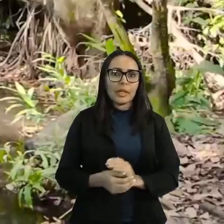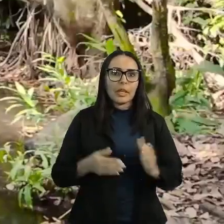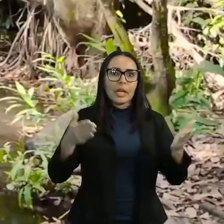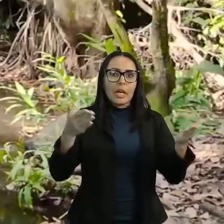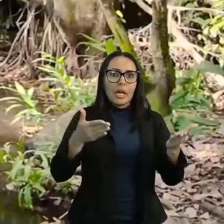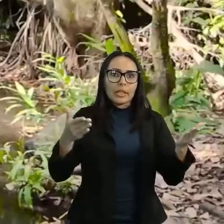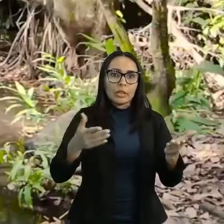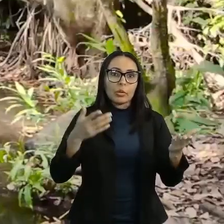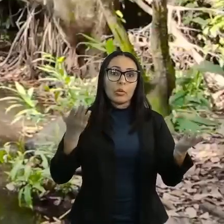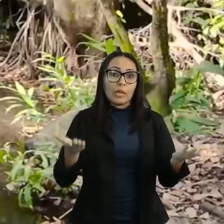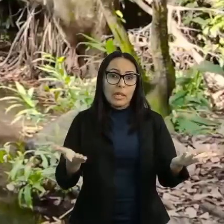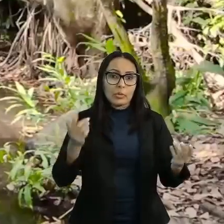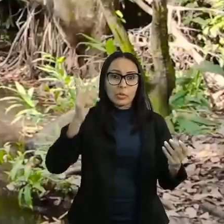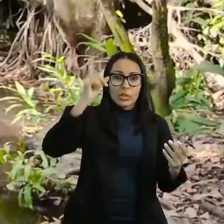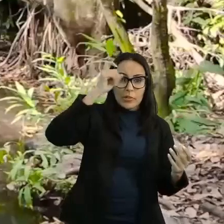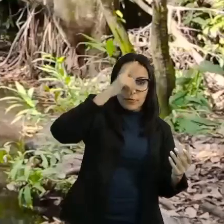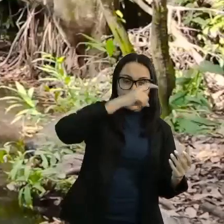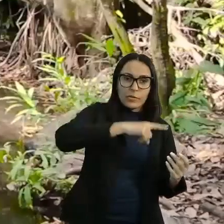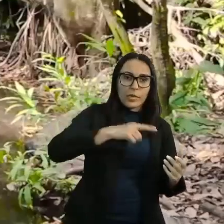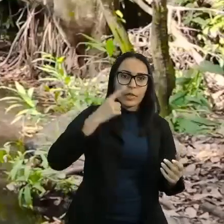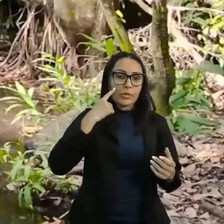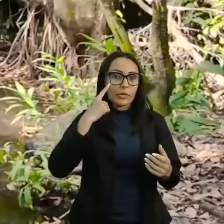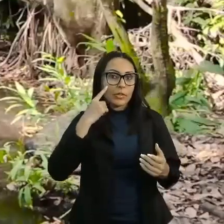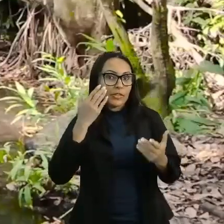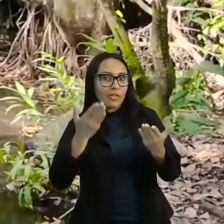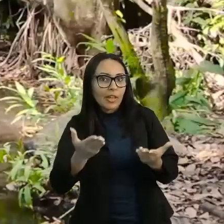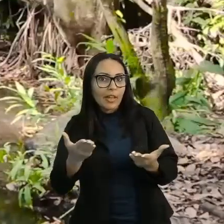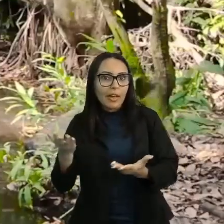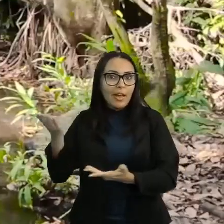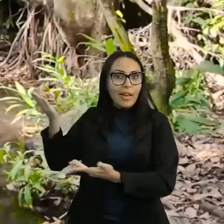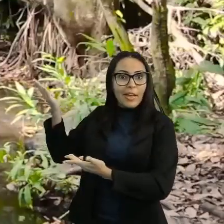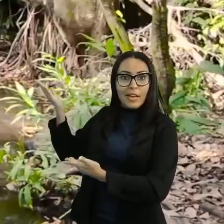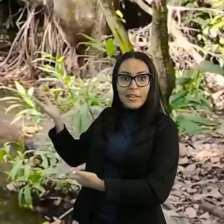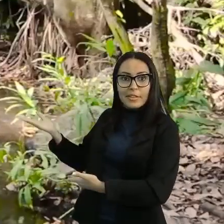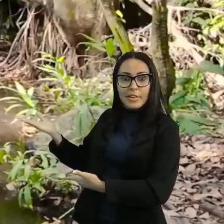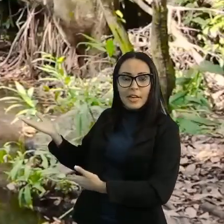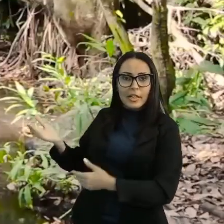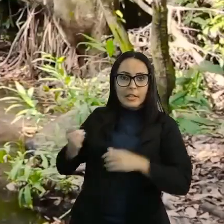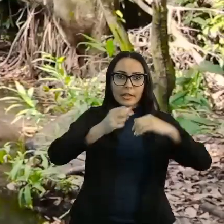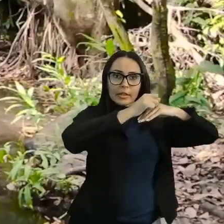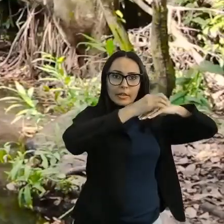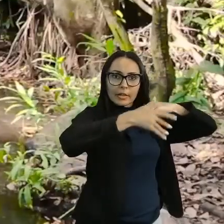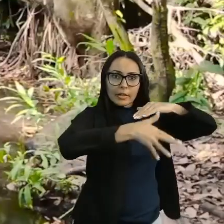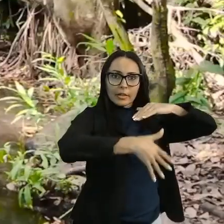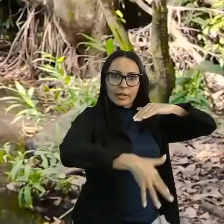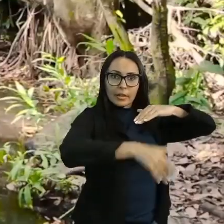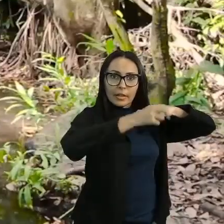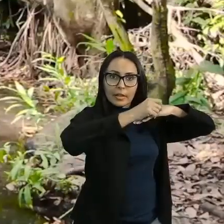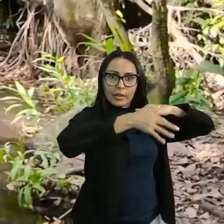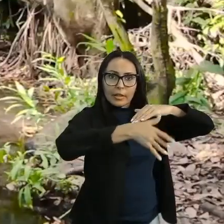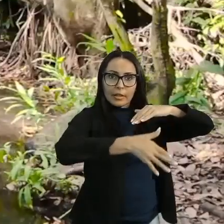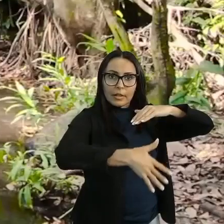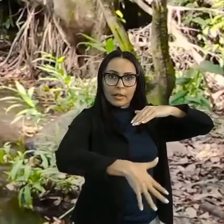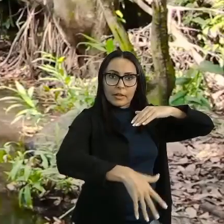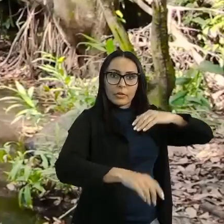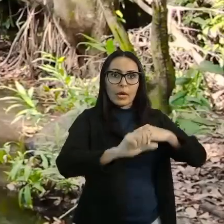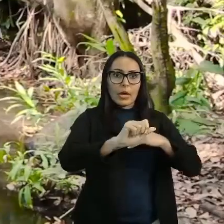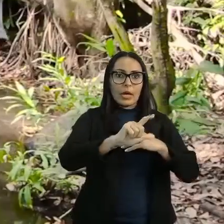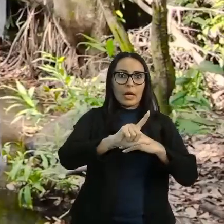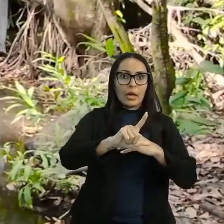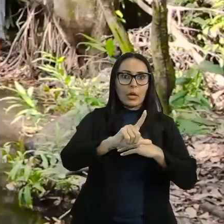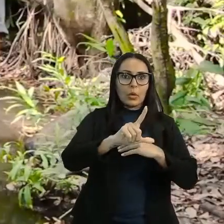gente vê das posturas, de organizar a respiração. E elas se conversam, todas as linhas de yoga, Jnana Yoga, Hatha